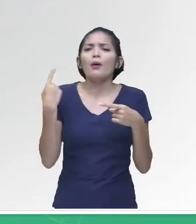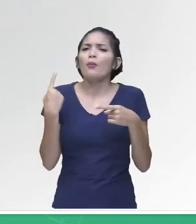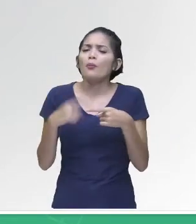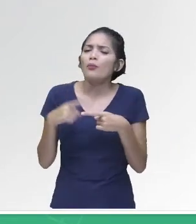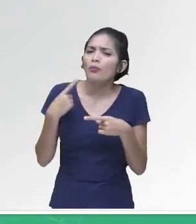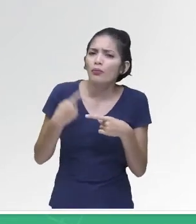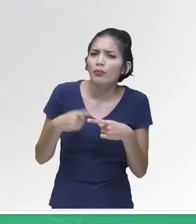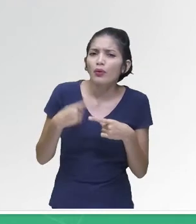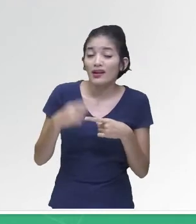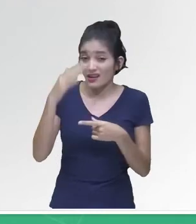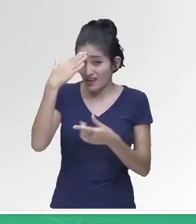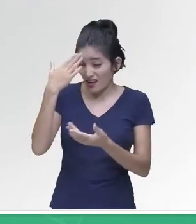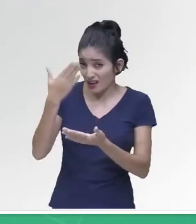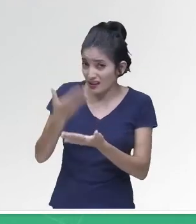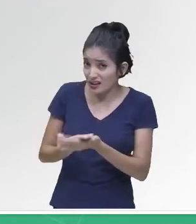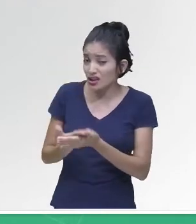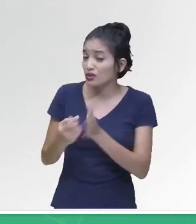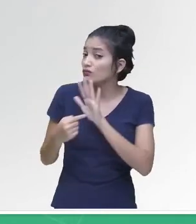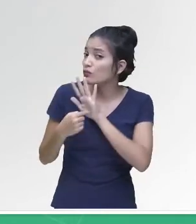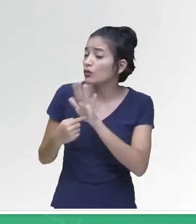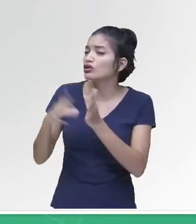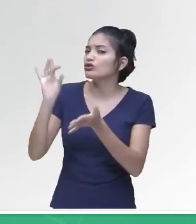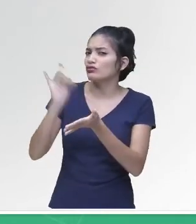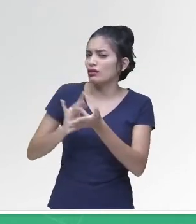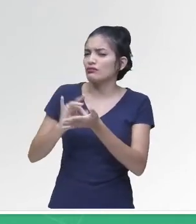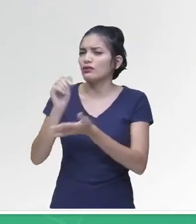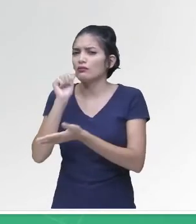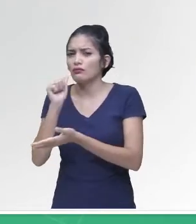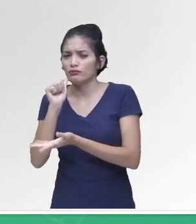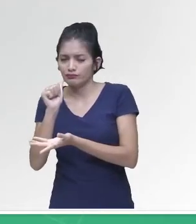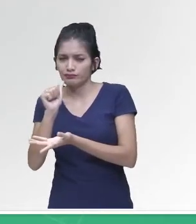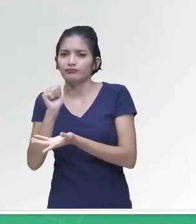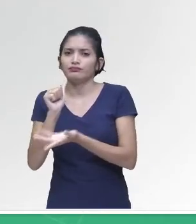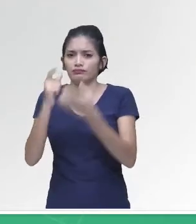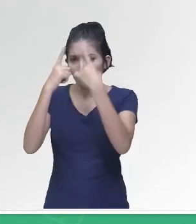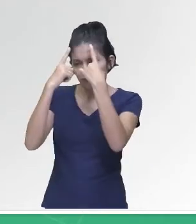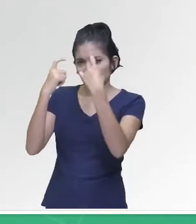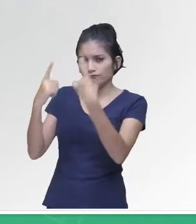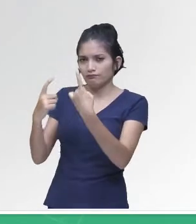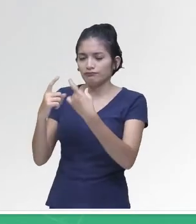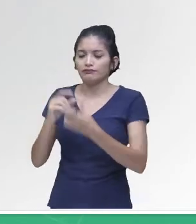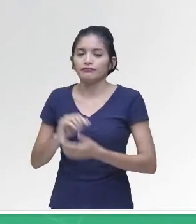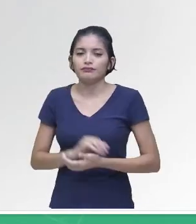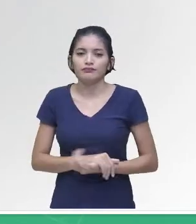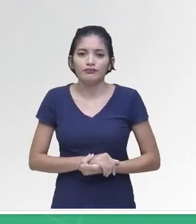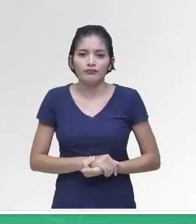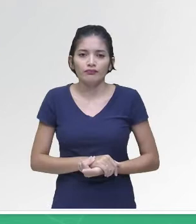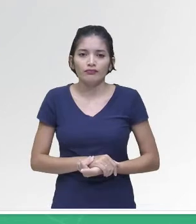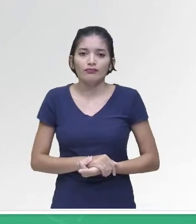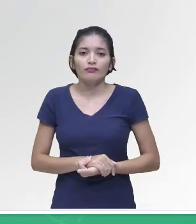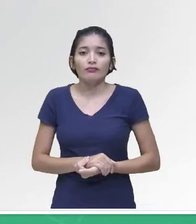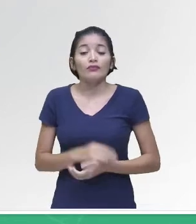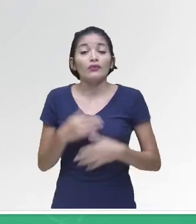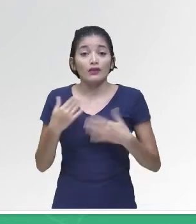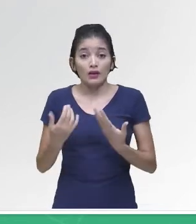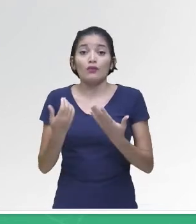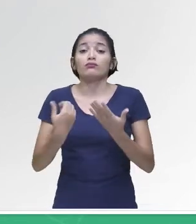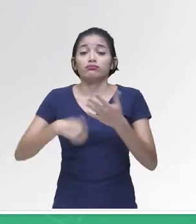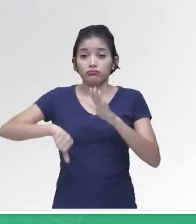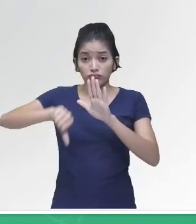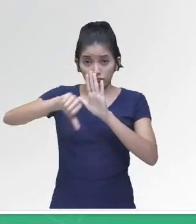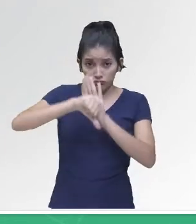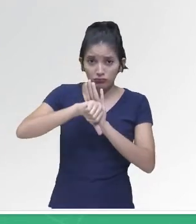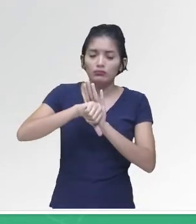ele acredita e afirma que as mulheres são alvo. Olha só como é que o texto coloca. Apesar de ser um crime